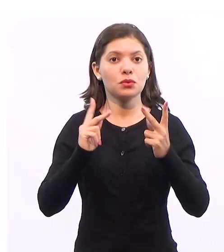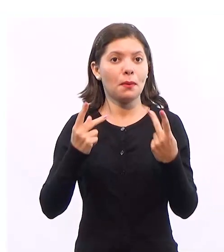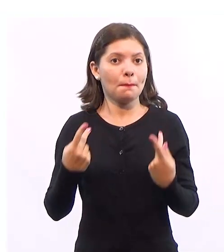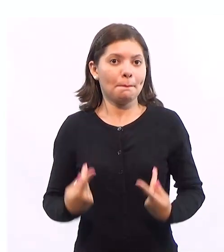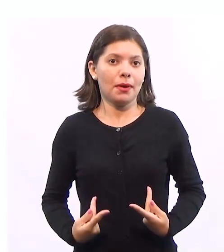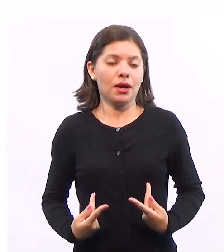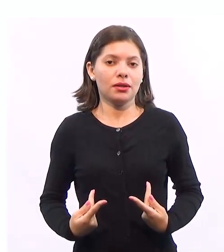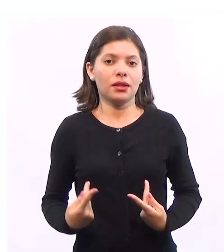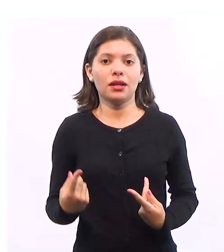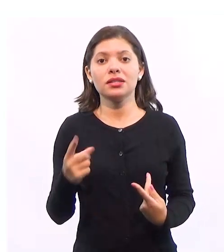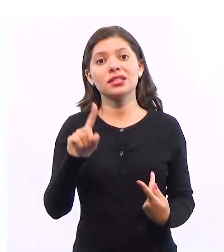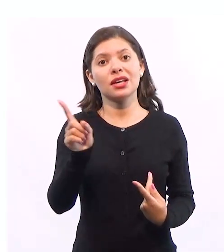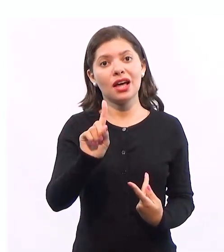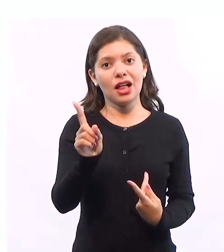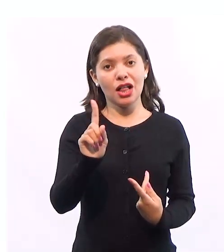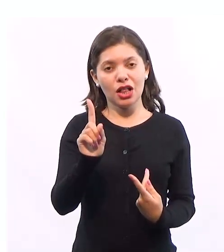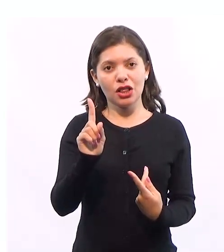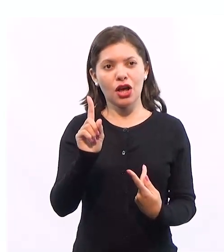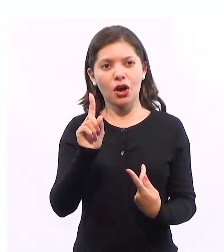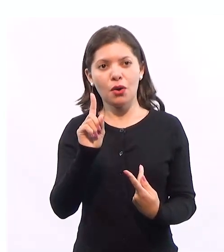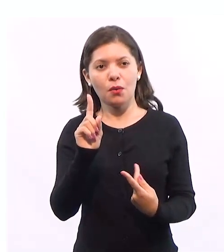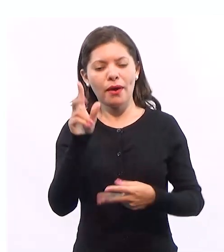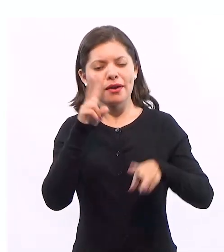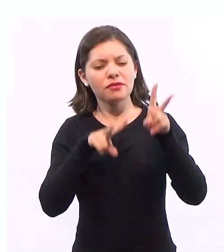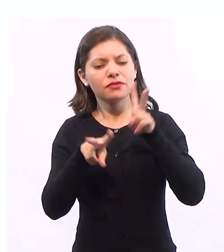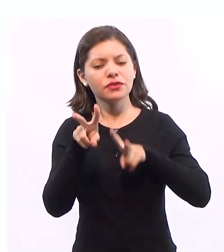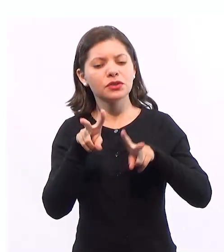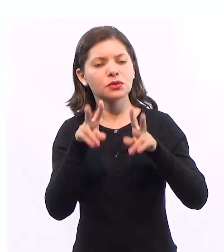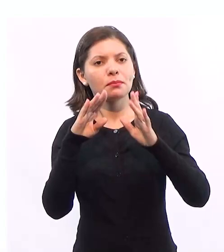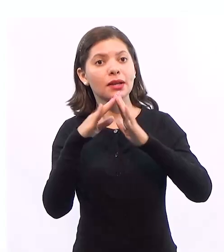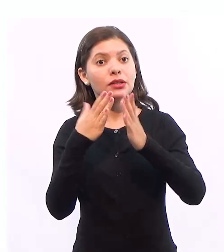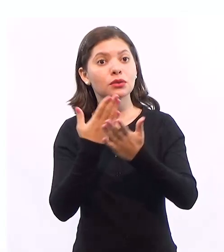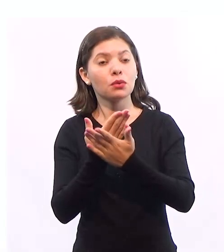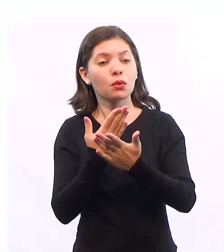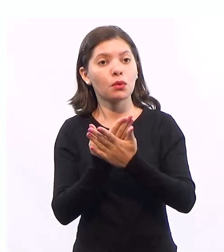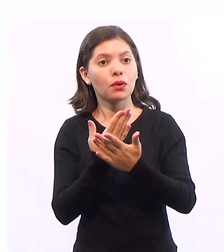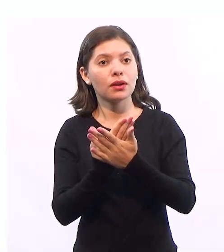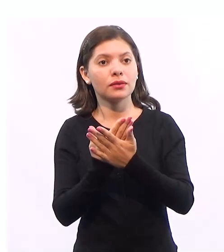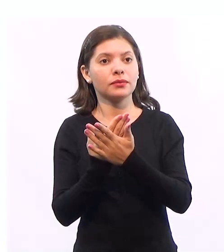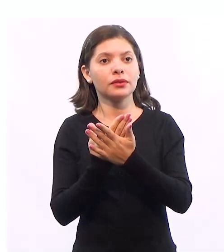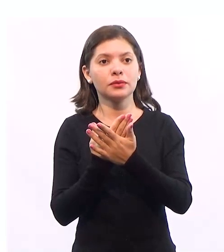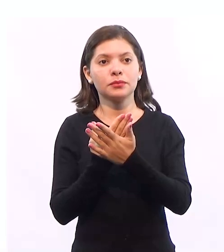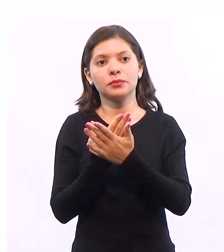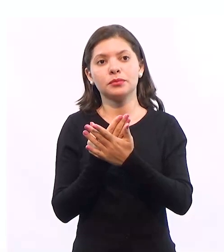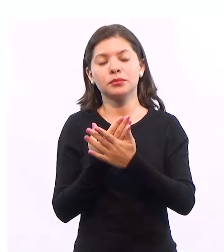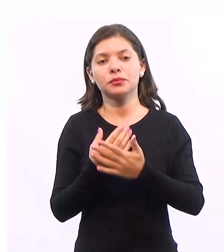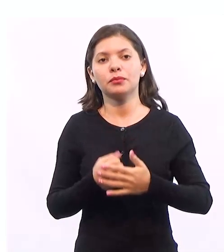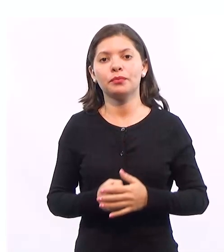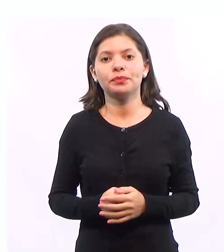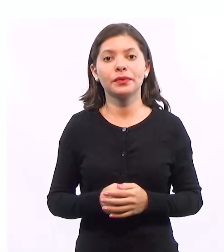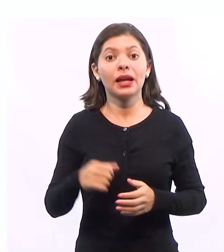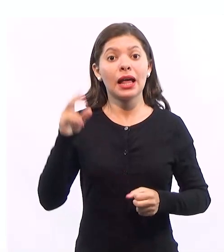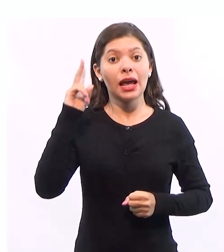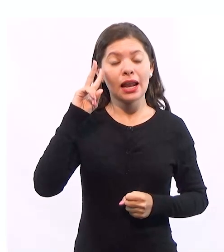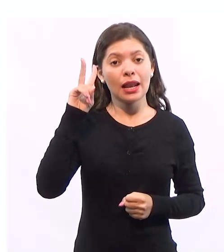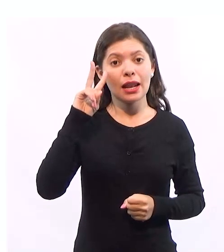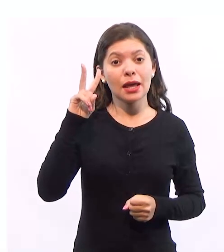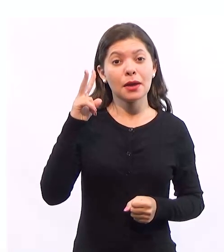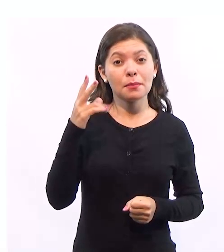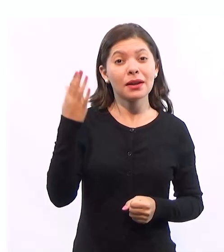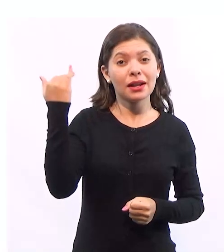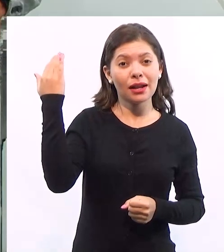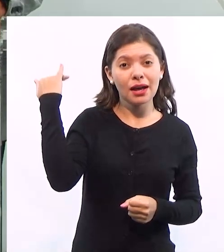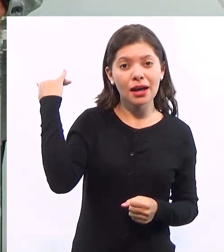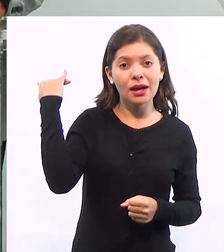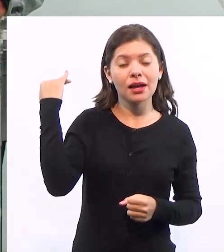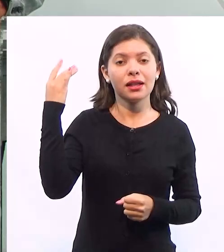humanas não são considerados pela escola burocrática. Por quê? Lembra lá que